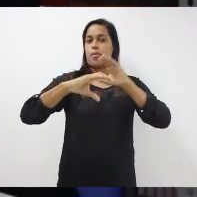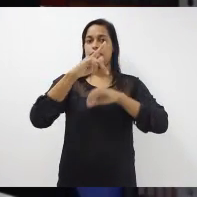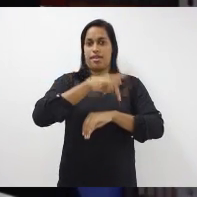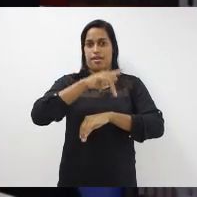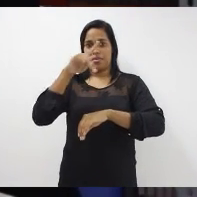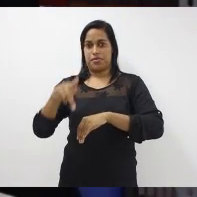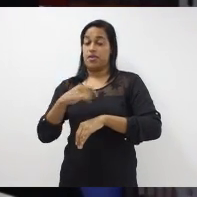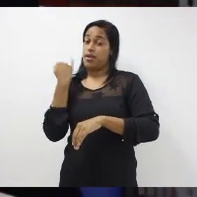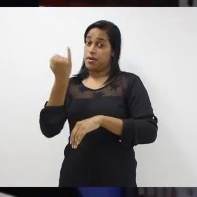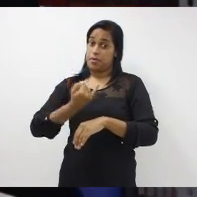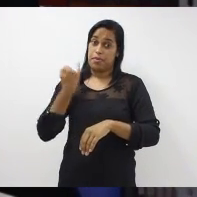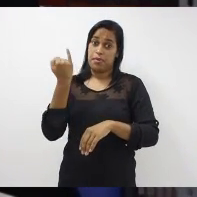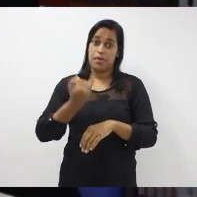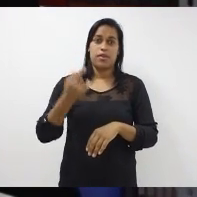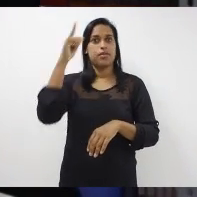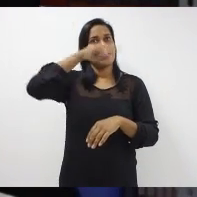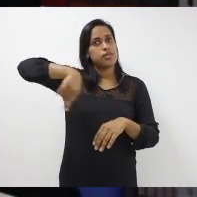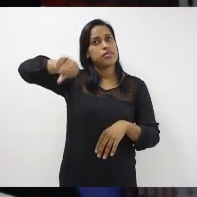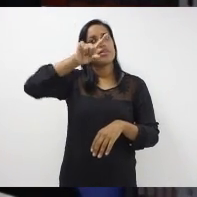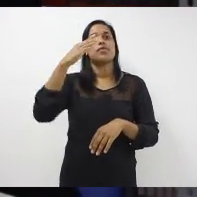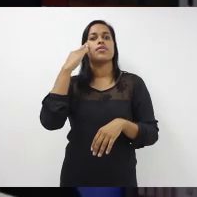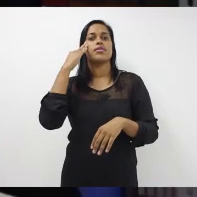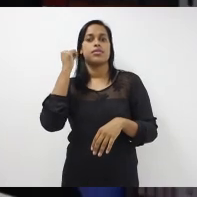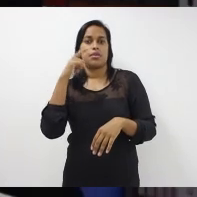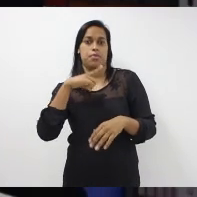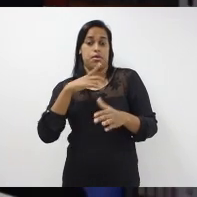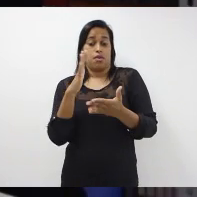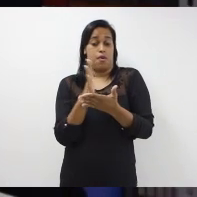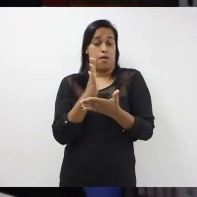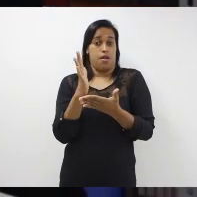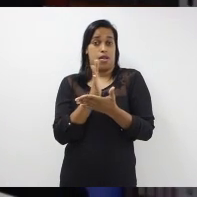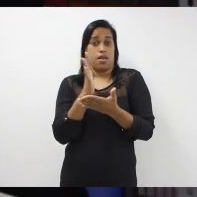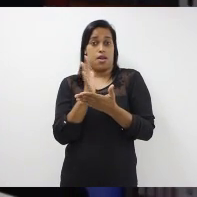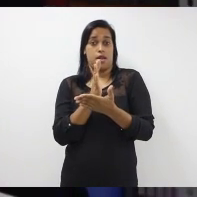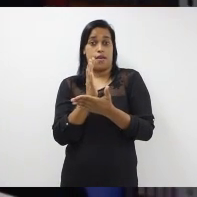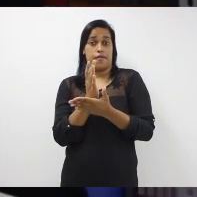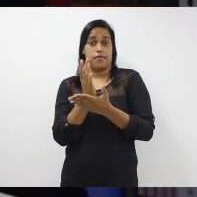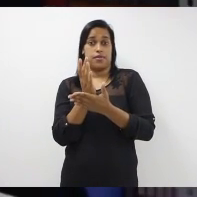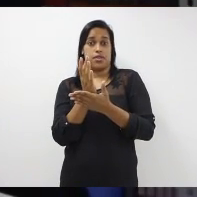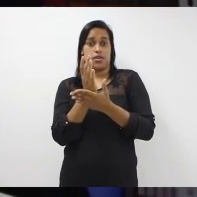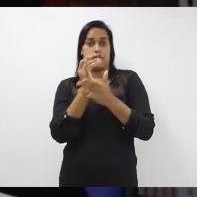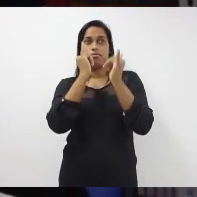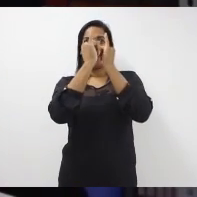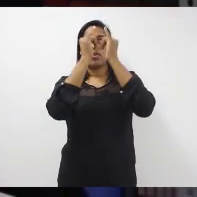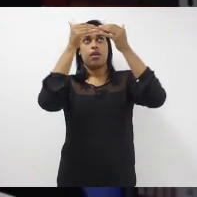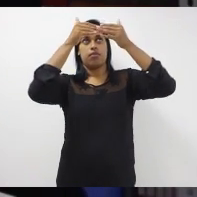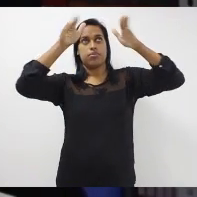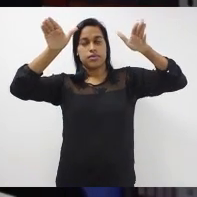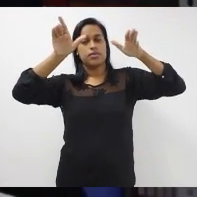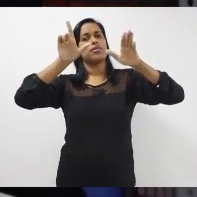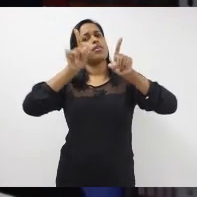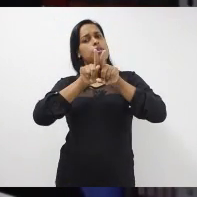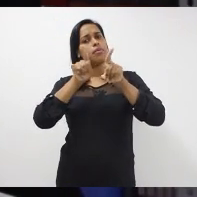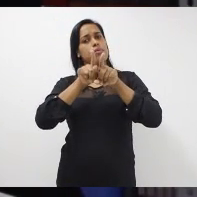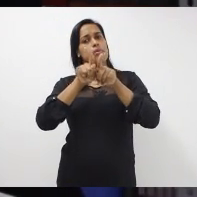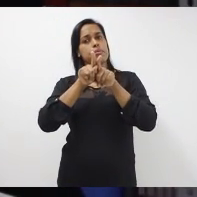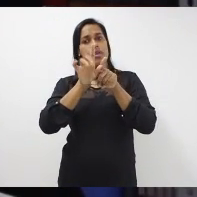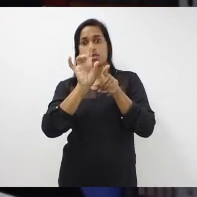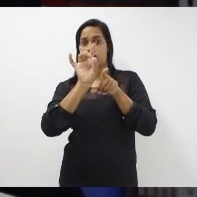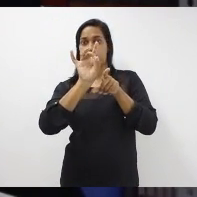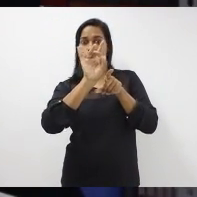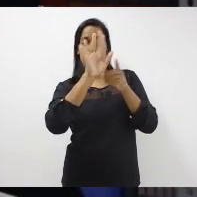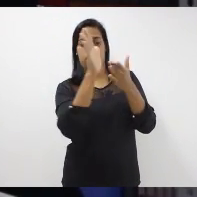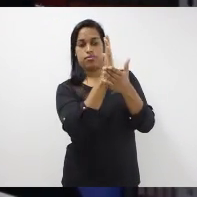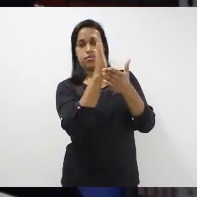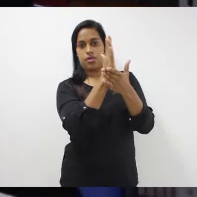É importante também que vocês saibam que tem um livrinho no ambiente virtual, mas que vocês não fiquem